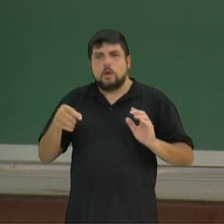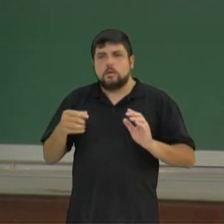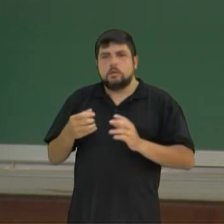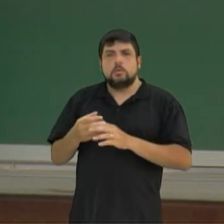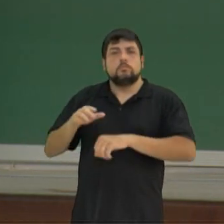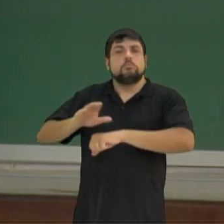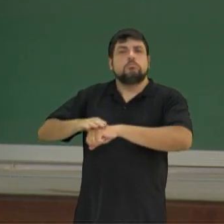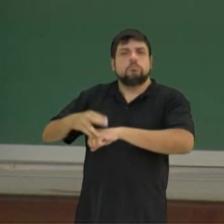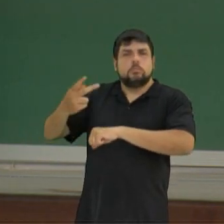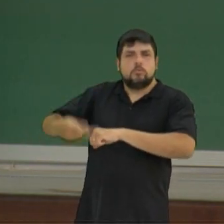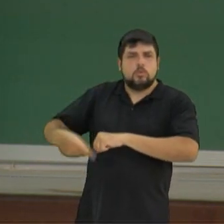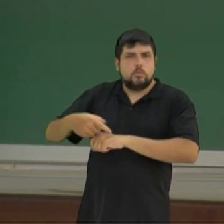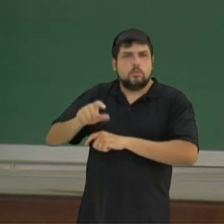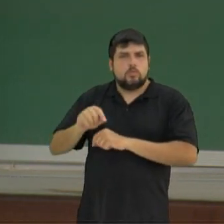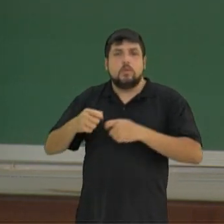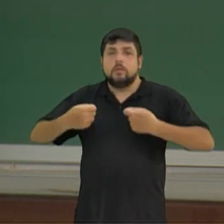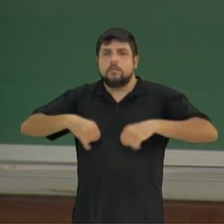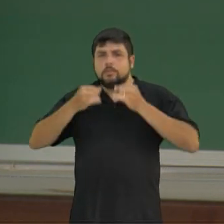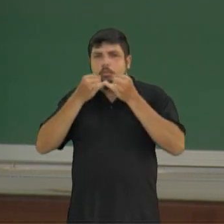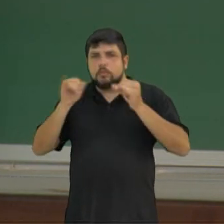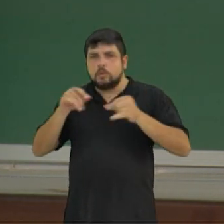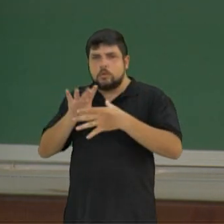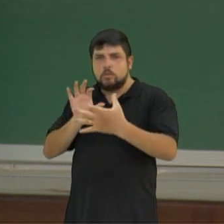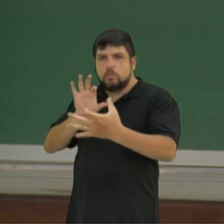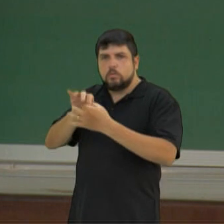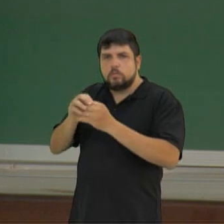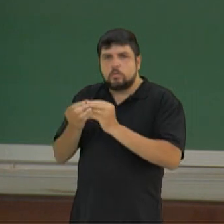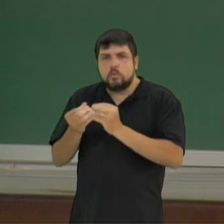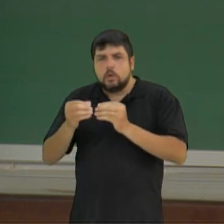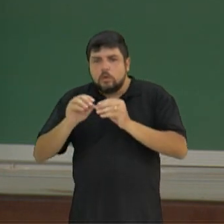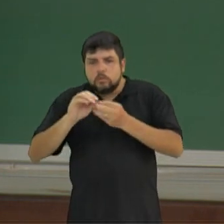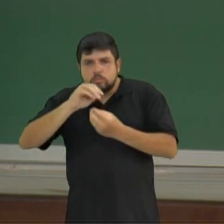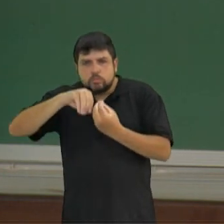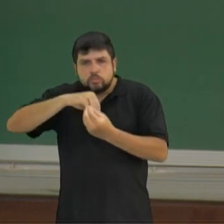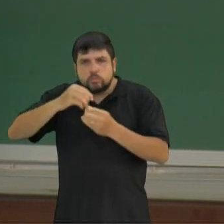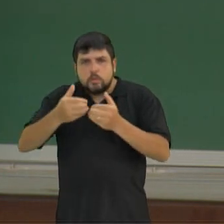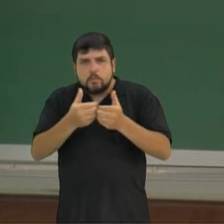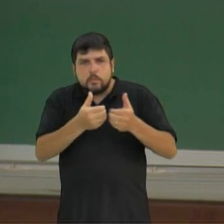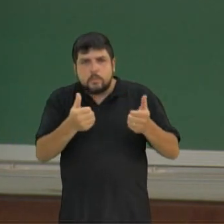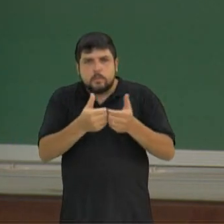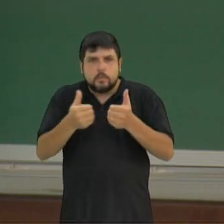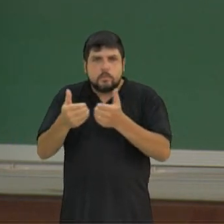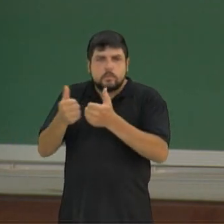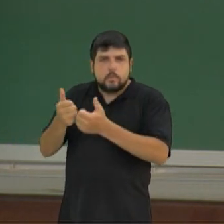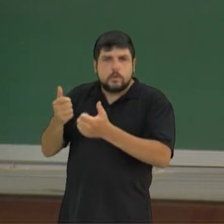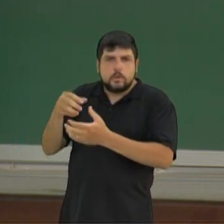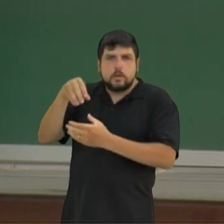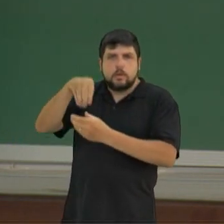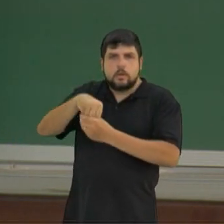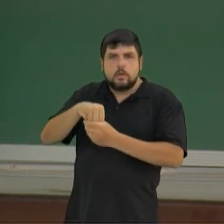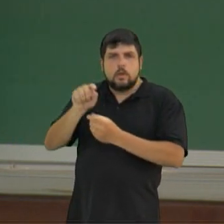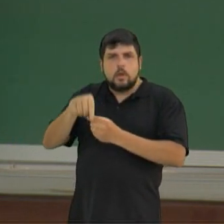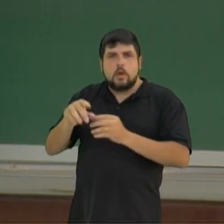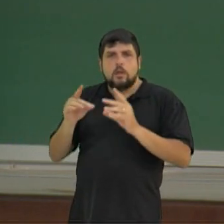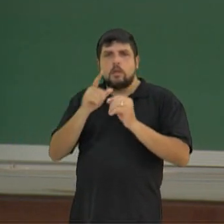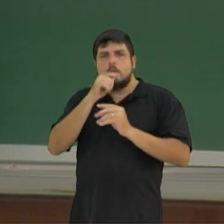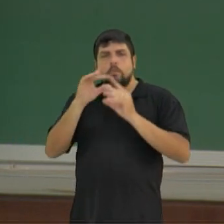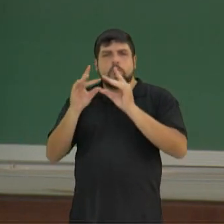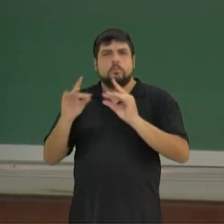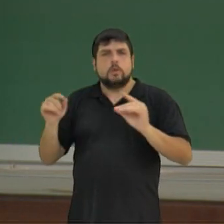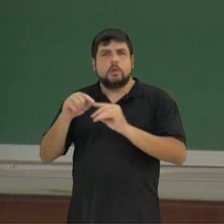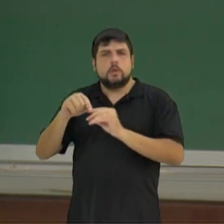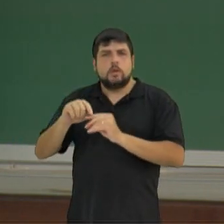a gente precisa de energia elétrica para fazer a separação dos componentes de uma substância que está no estado líquido, ou seja,